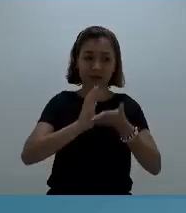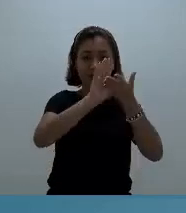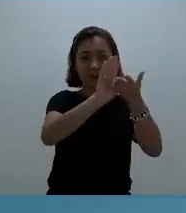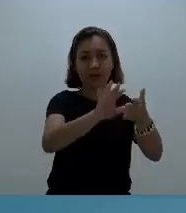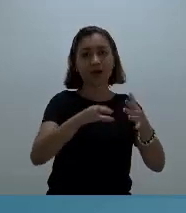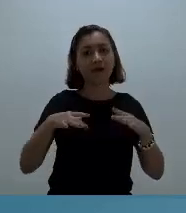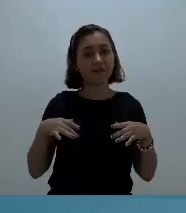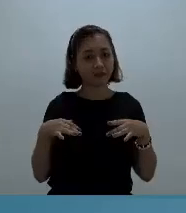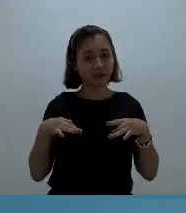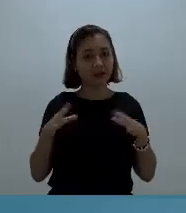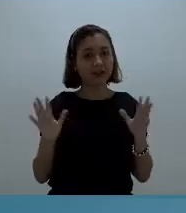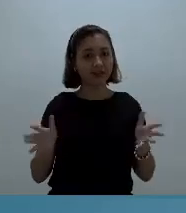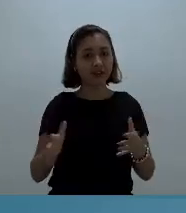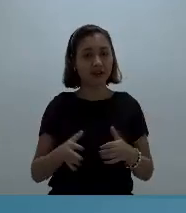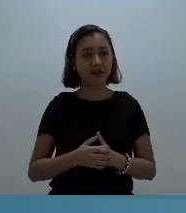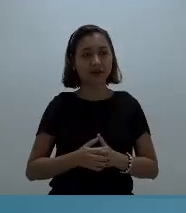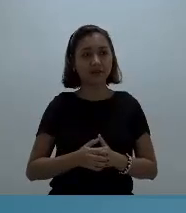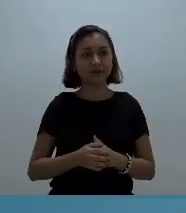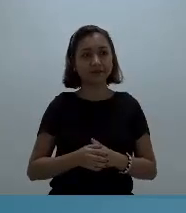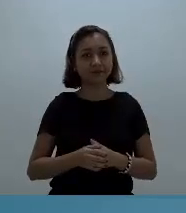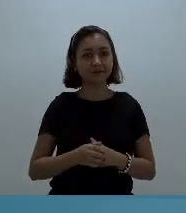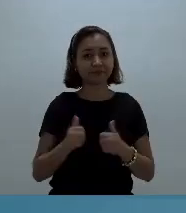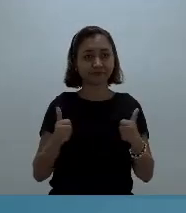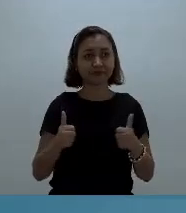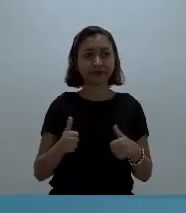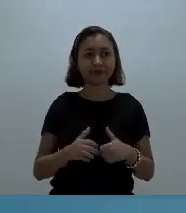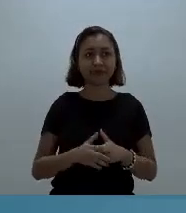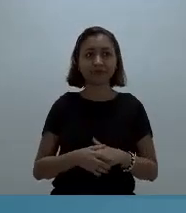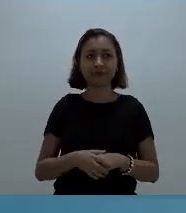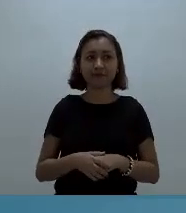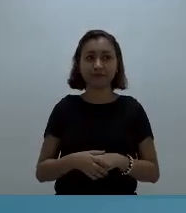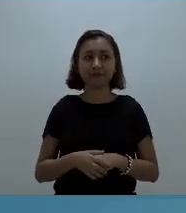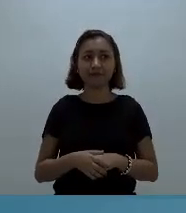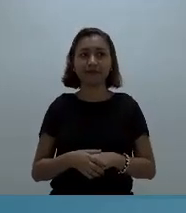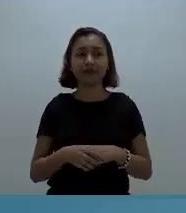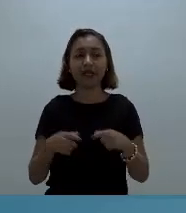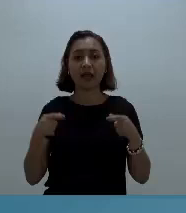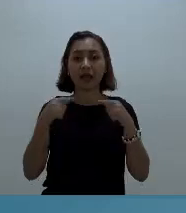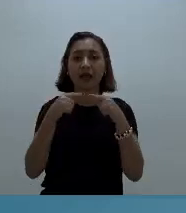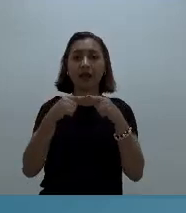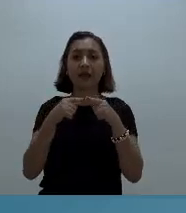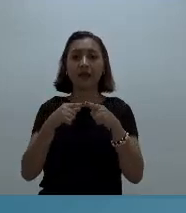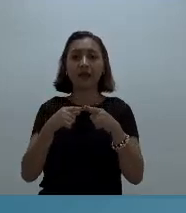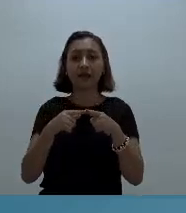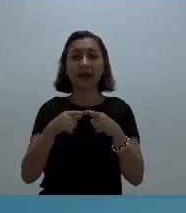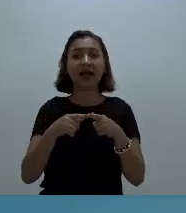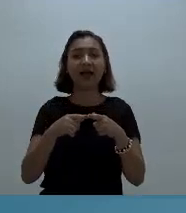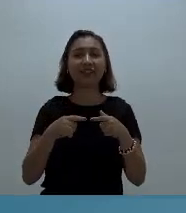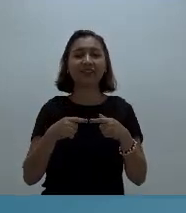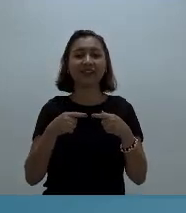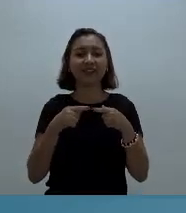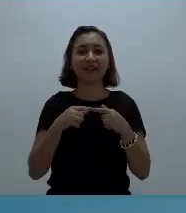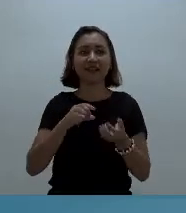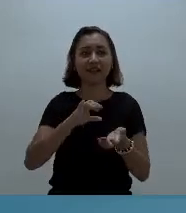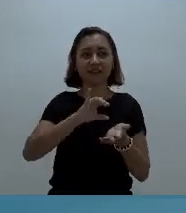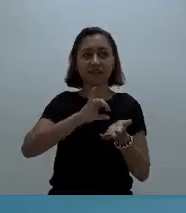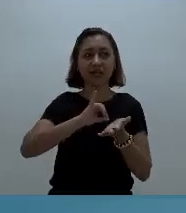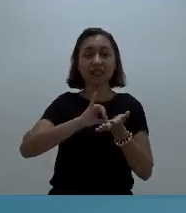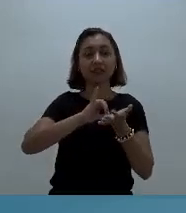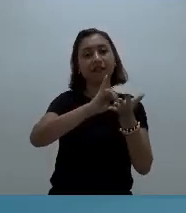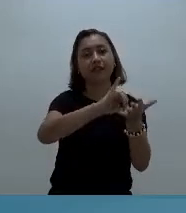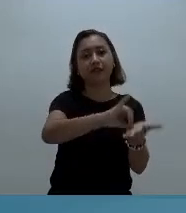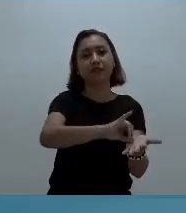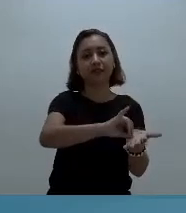férias para indenização. Já é para indenização, não vai ainda pedir indenização. Já pediram